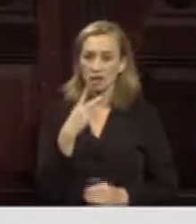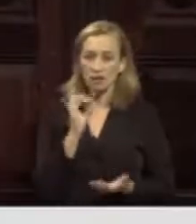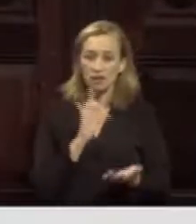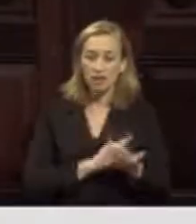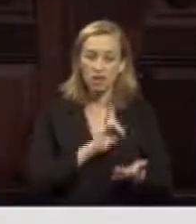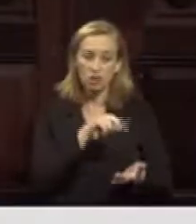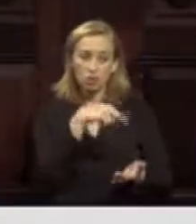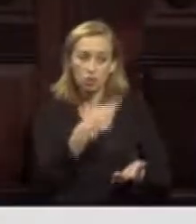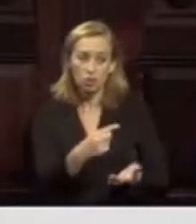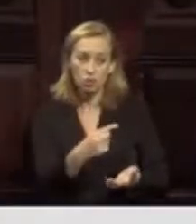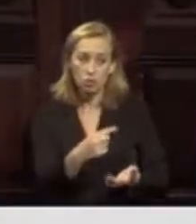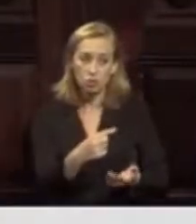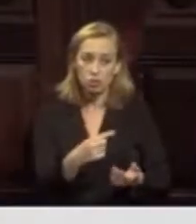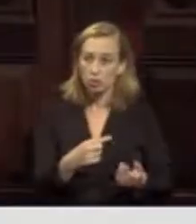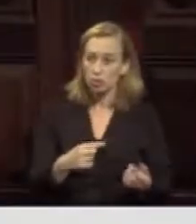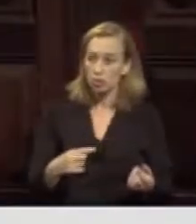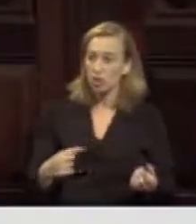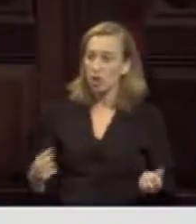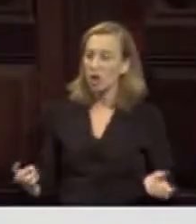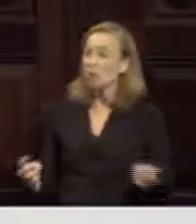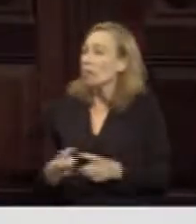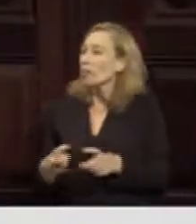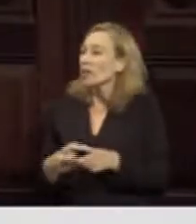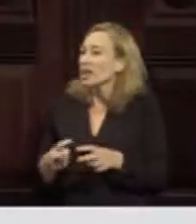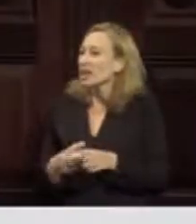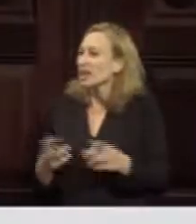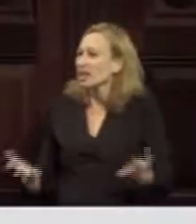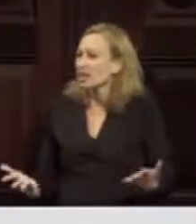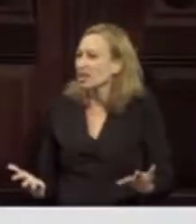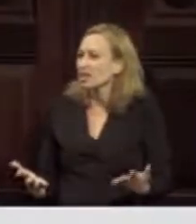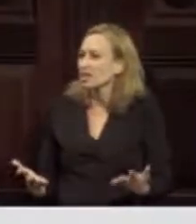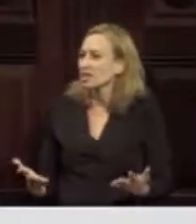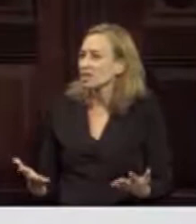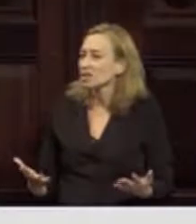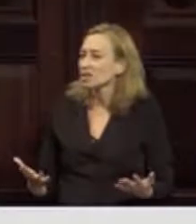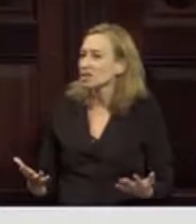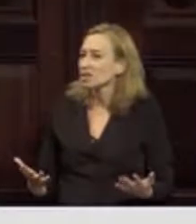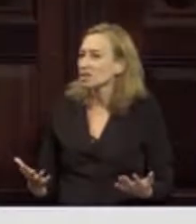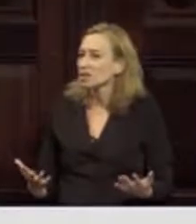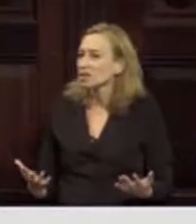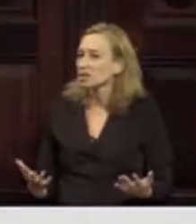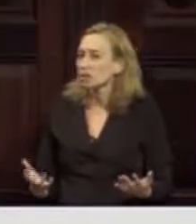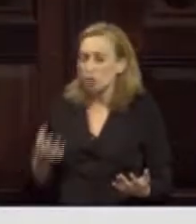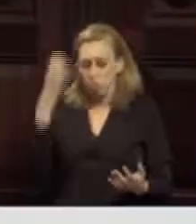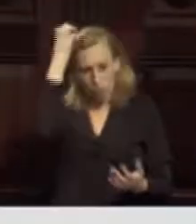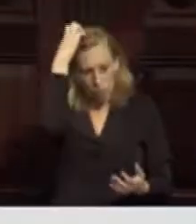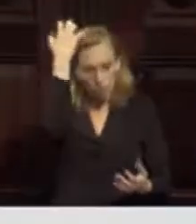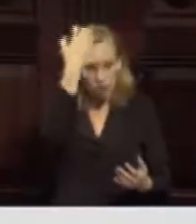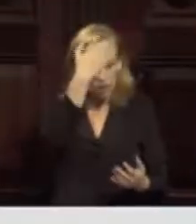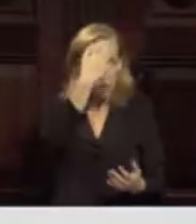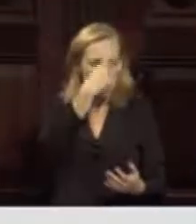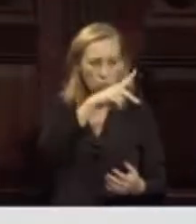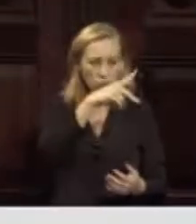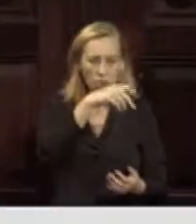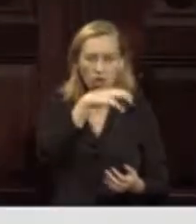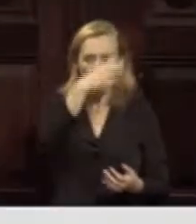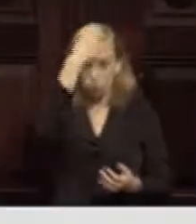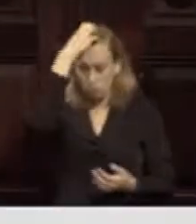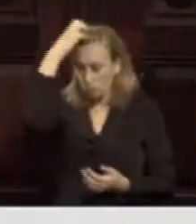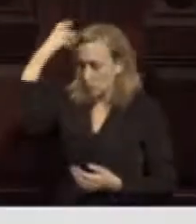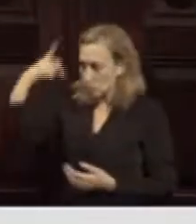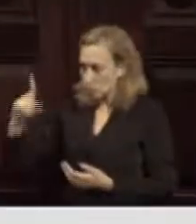outro. Essa é um jogando a verdade do outro para todo o